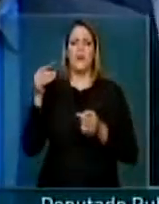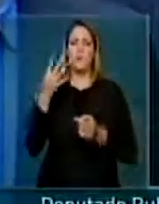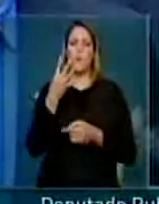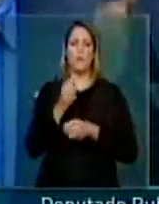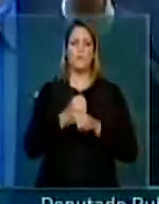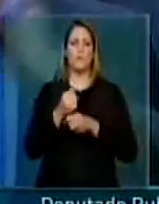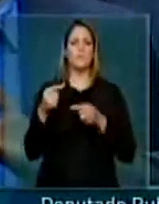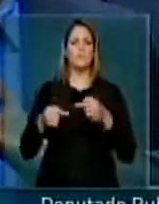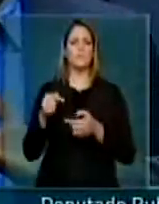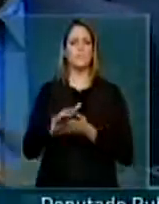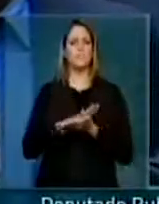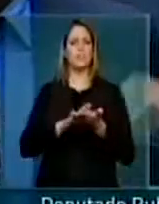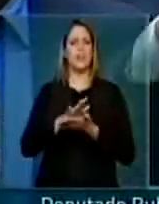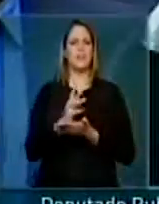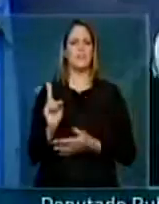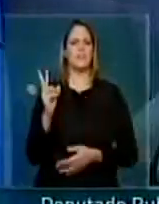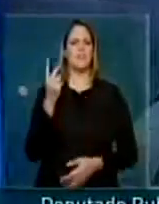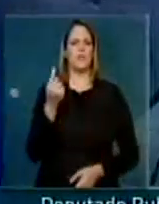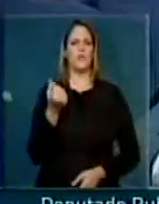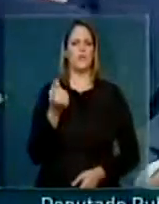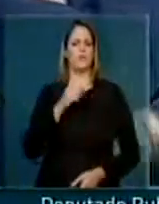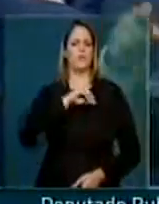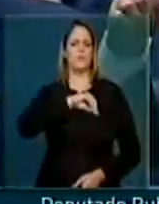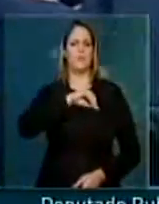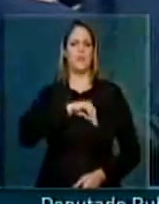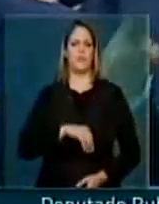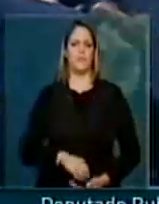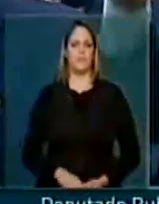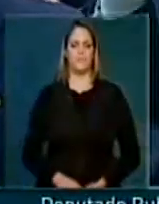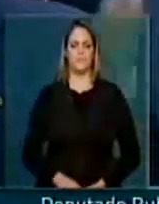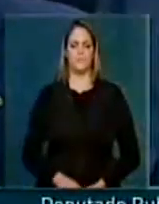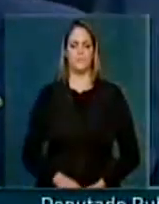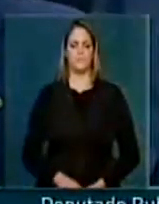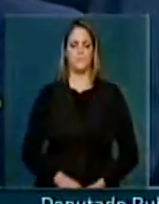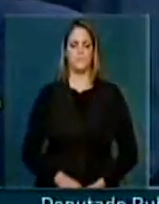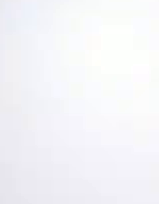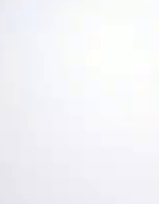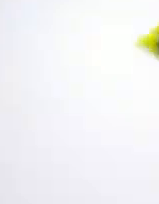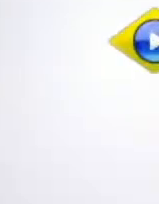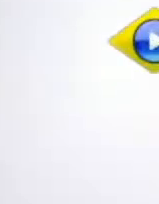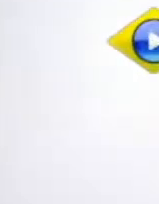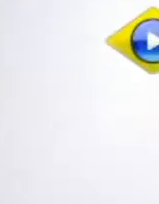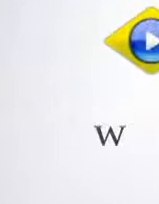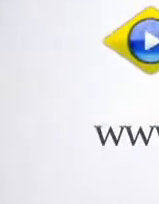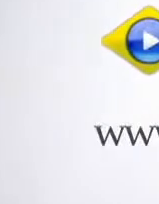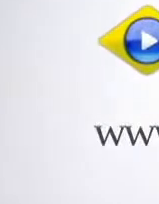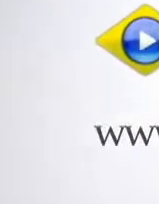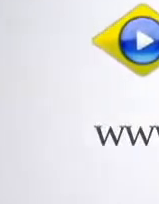salário mínimo. Portanto, todos aqueles que precisam do sistema estarão fora dessa discussão.